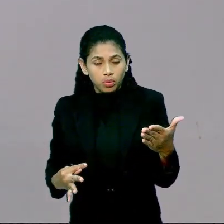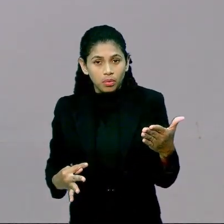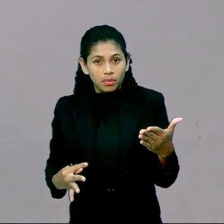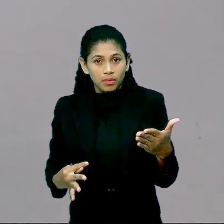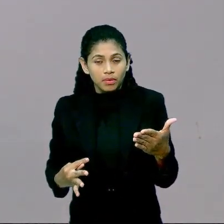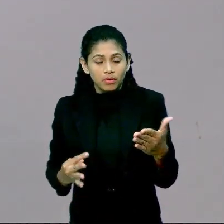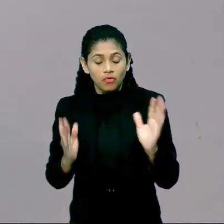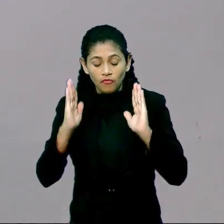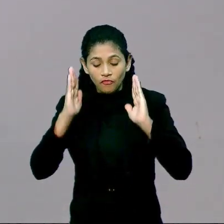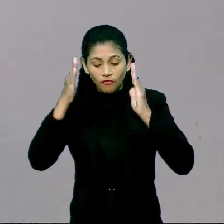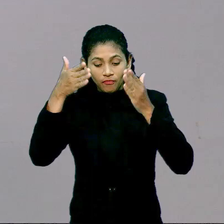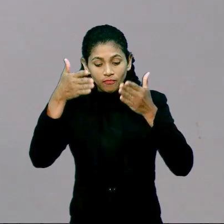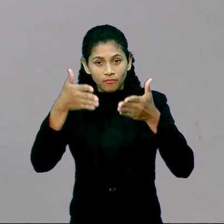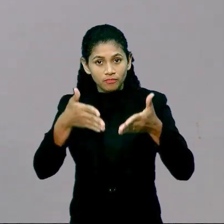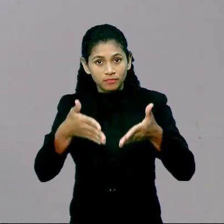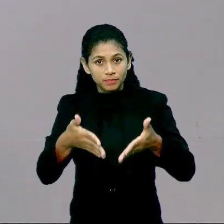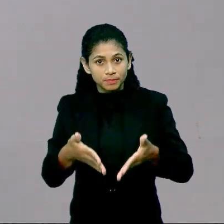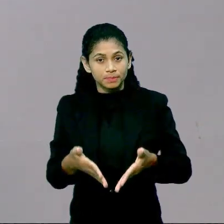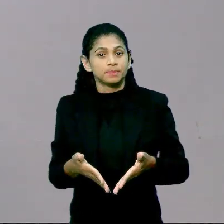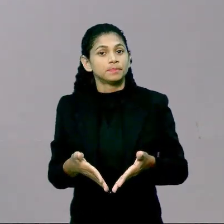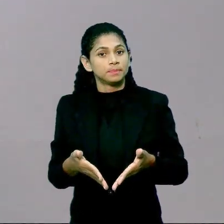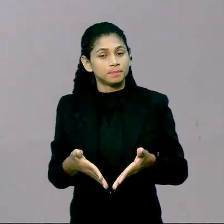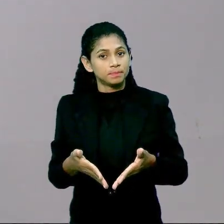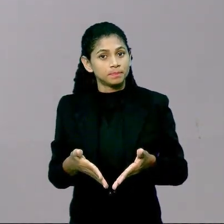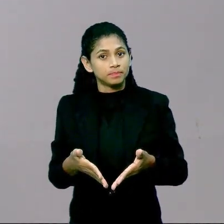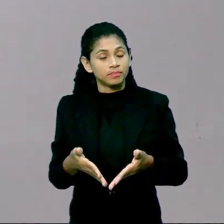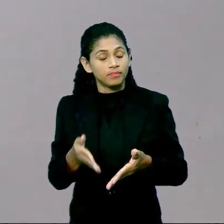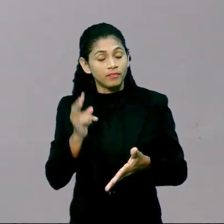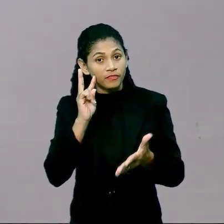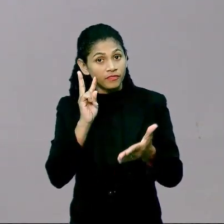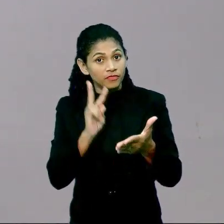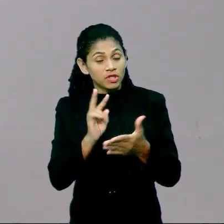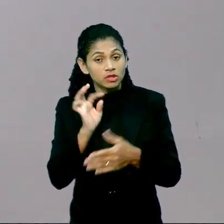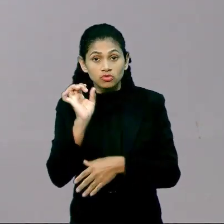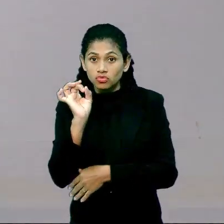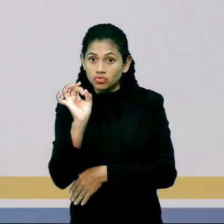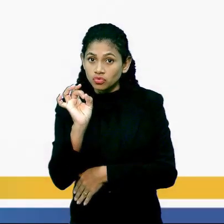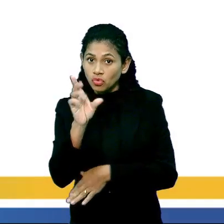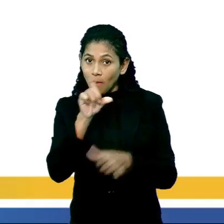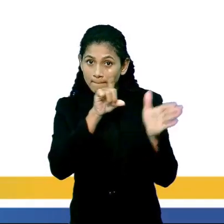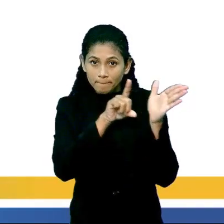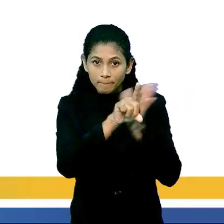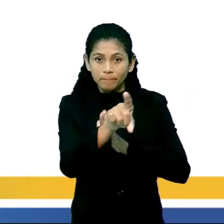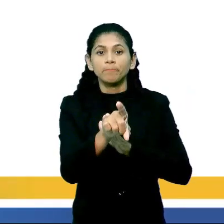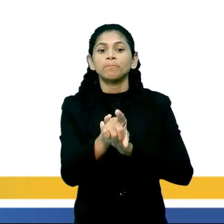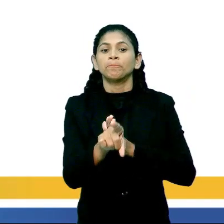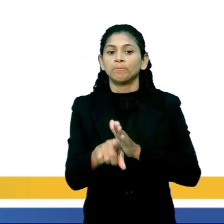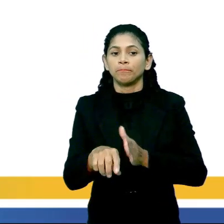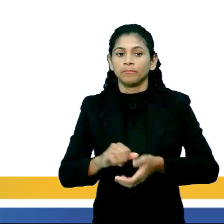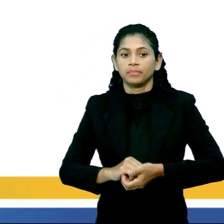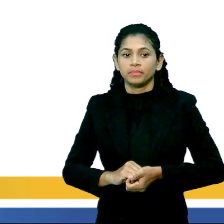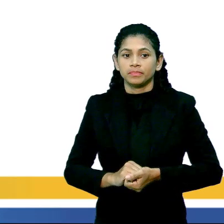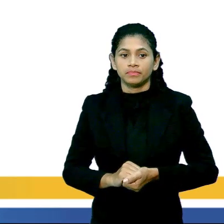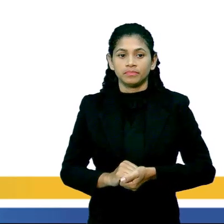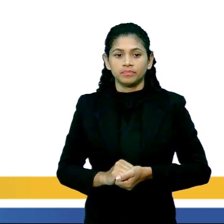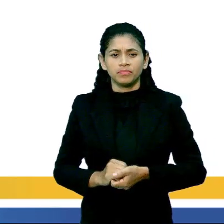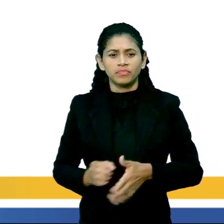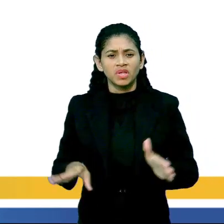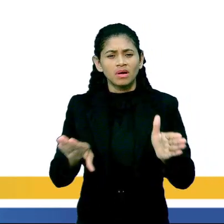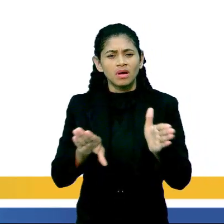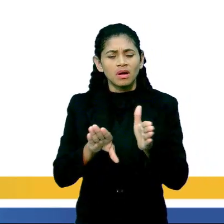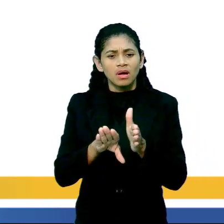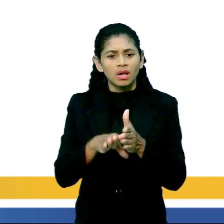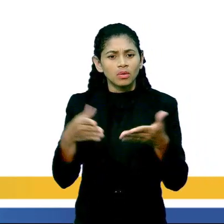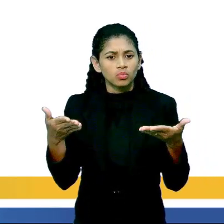Vamos focar os nossos chakras e ver apenas o comando, sem medo. Vamos lá, o comando. Até o seu